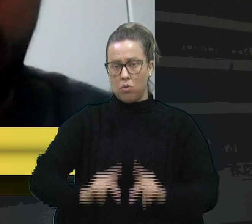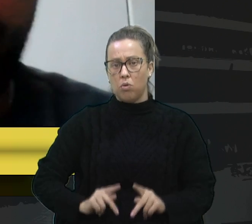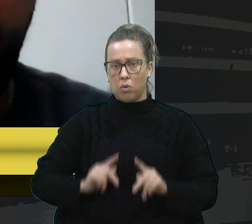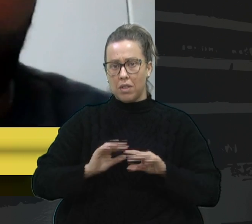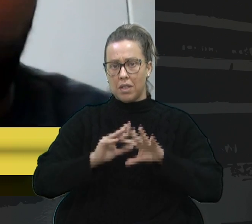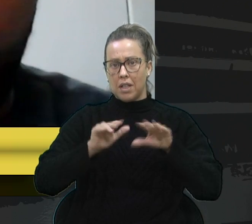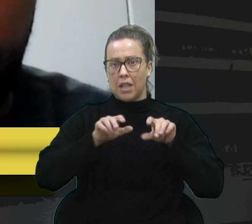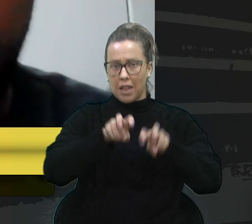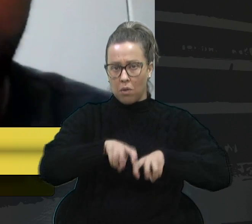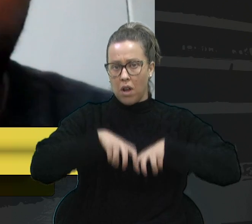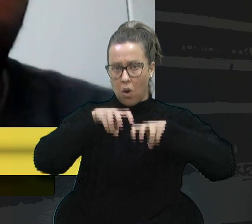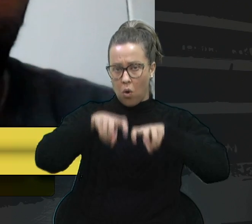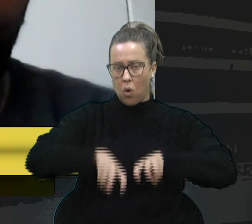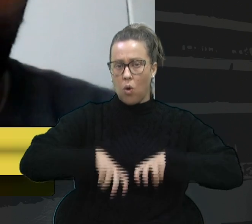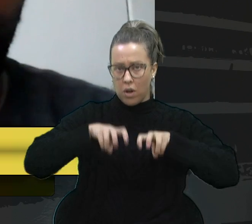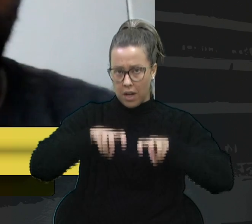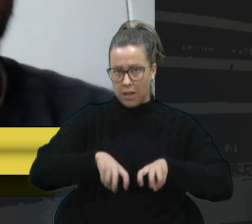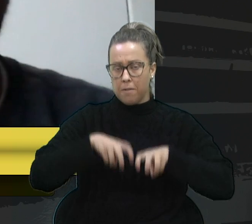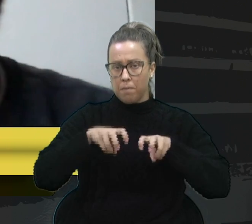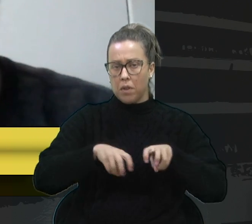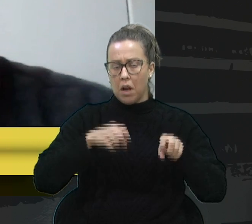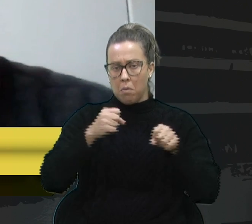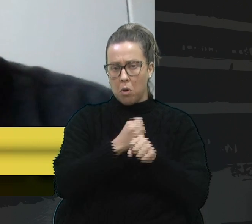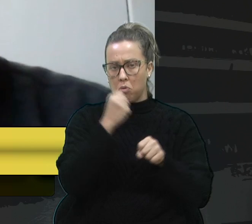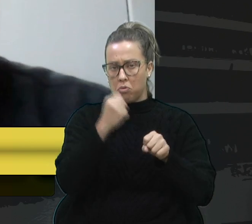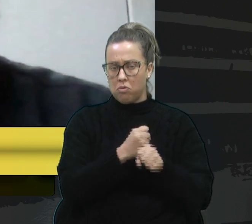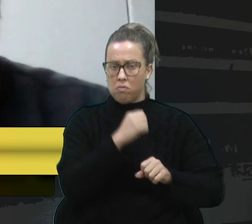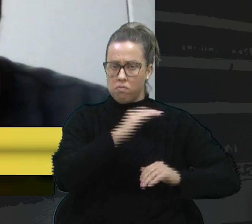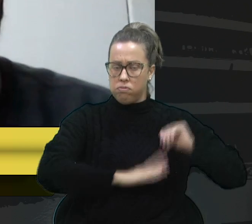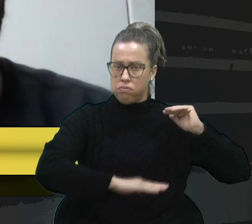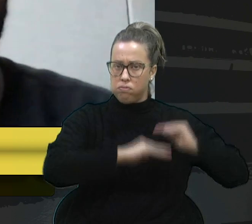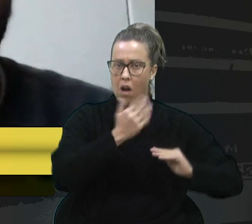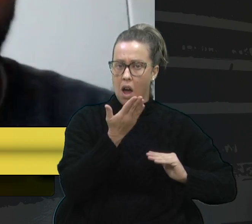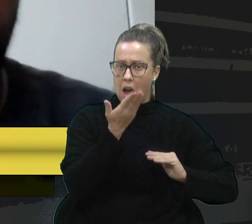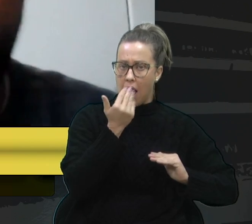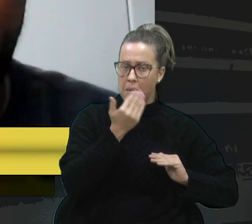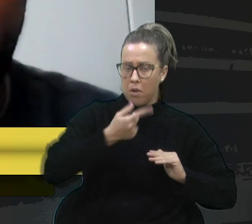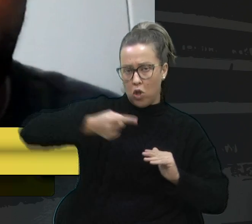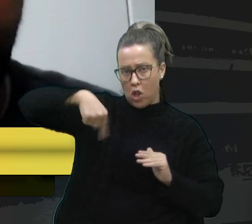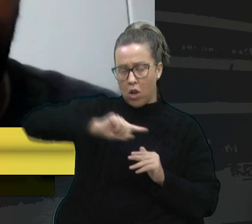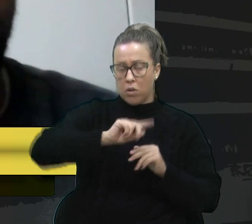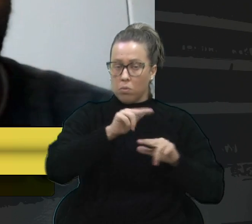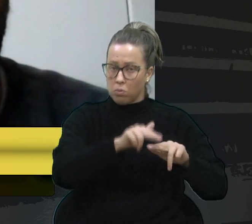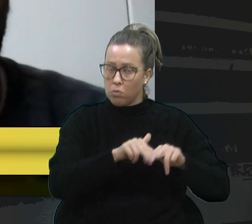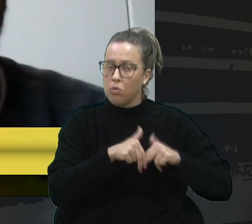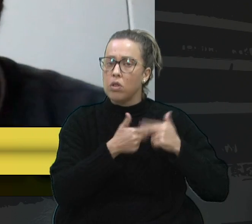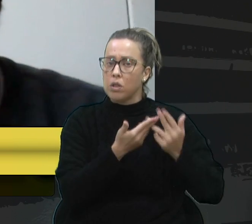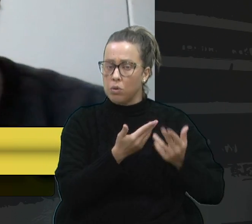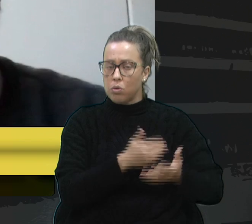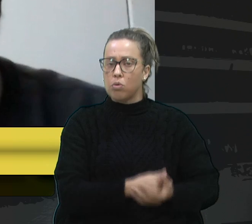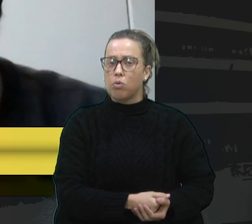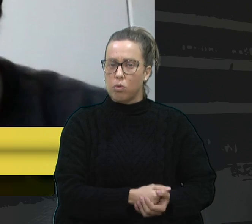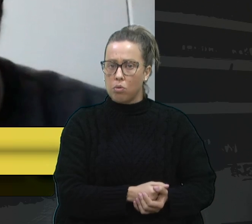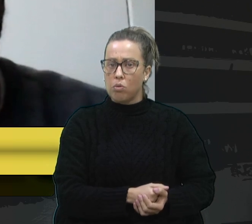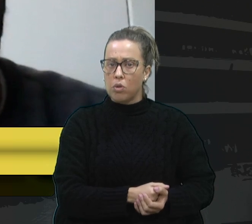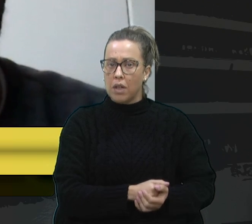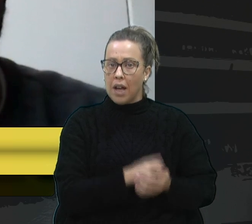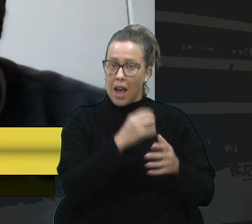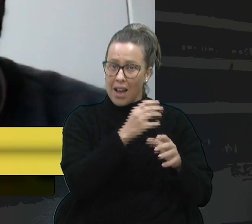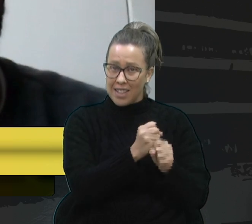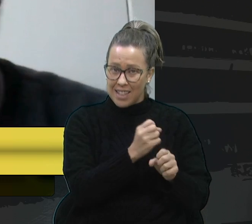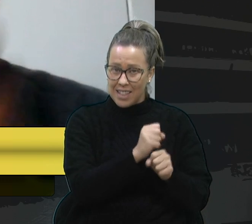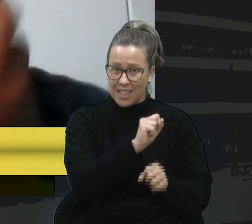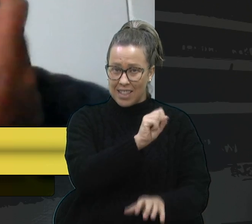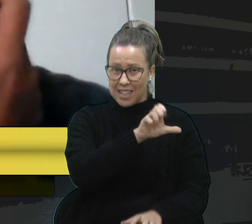campo, na colônia, produzindo o nosso alimento. Então, queria destacar a questão do censo como algo